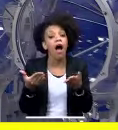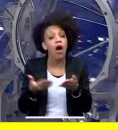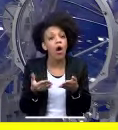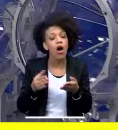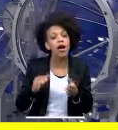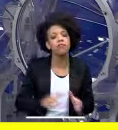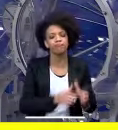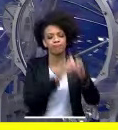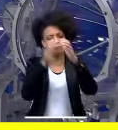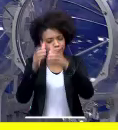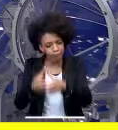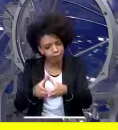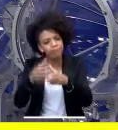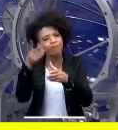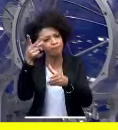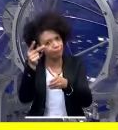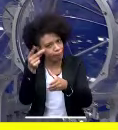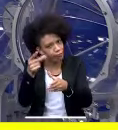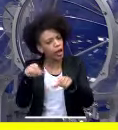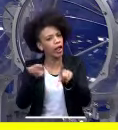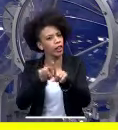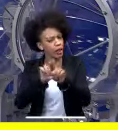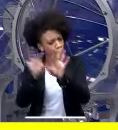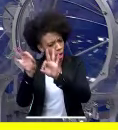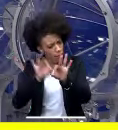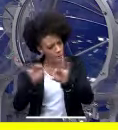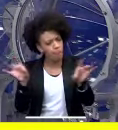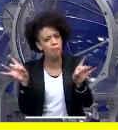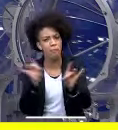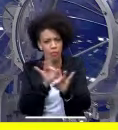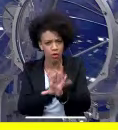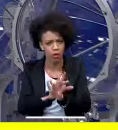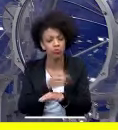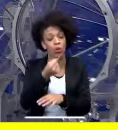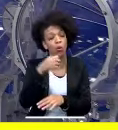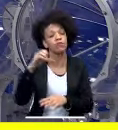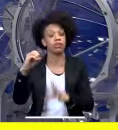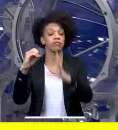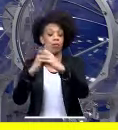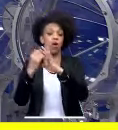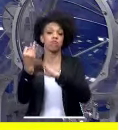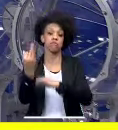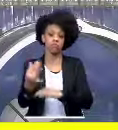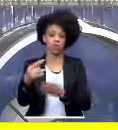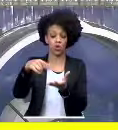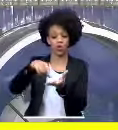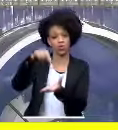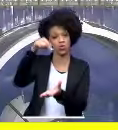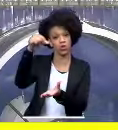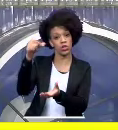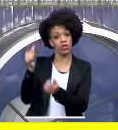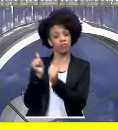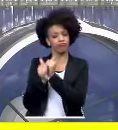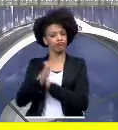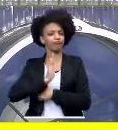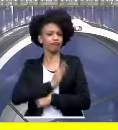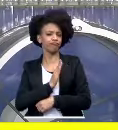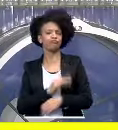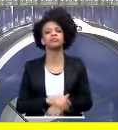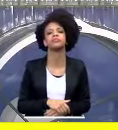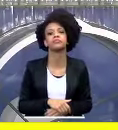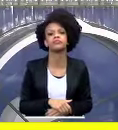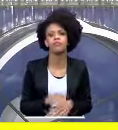vamos passar ao globo número 2, também carregado com 80 bolas, para o sorteio do time do coração.